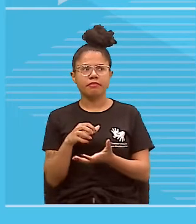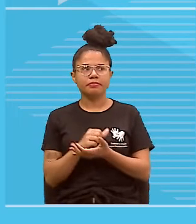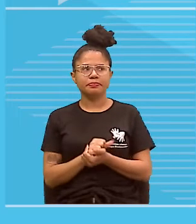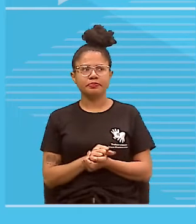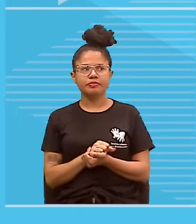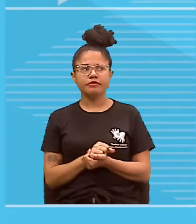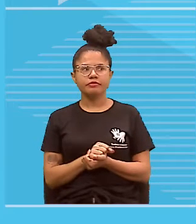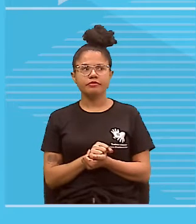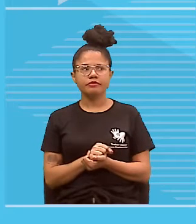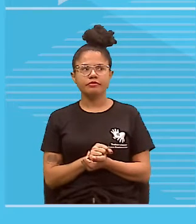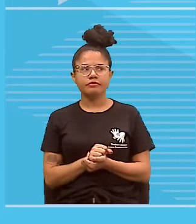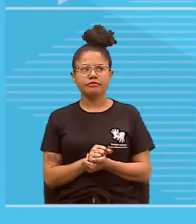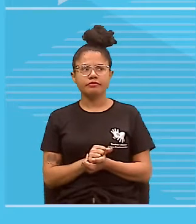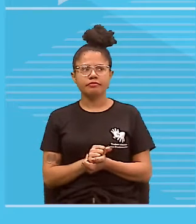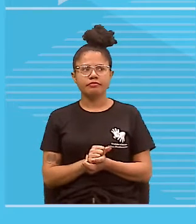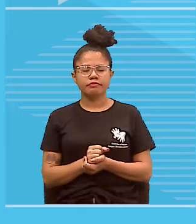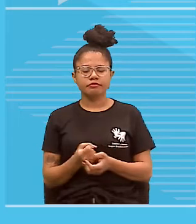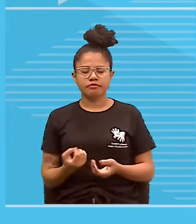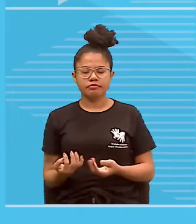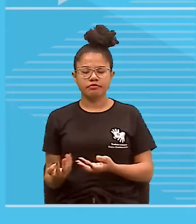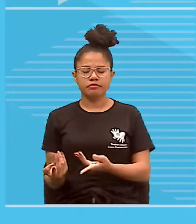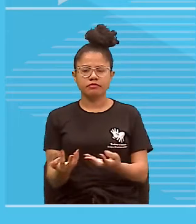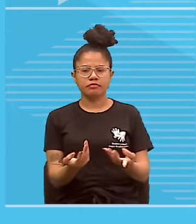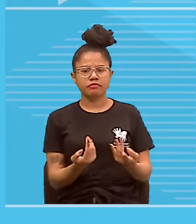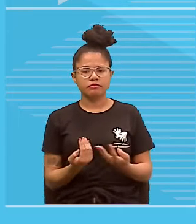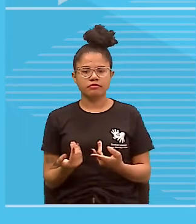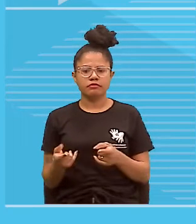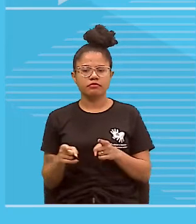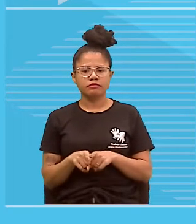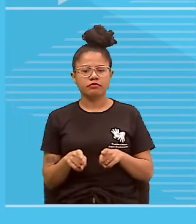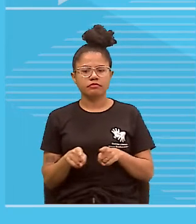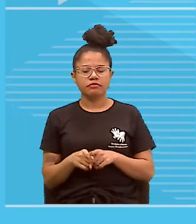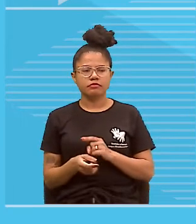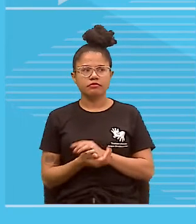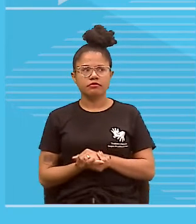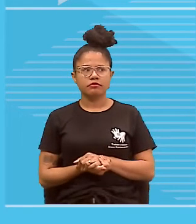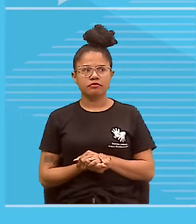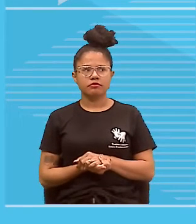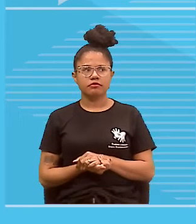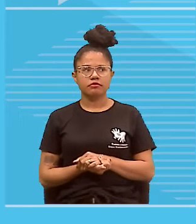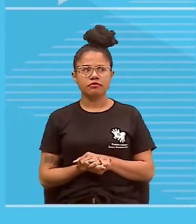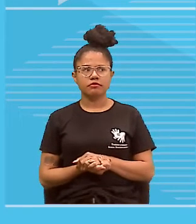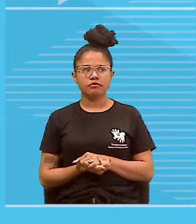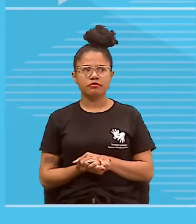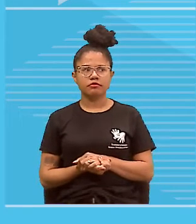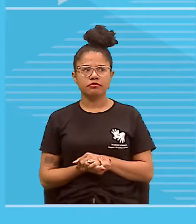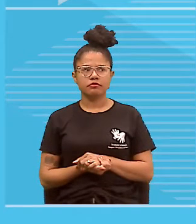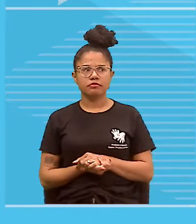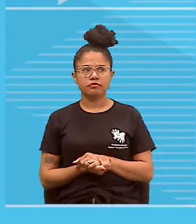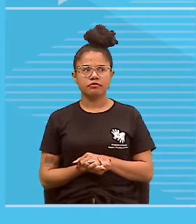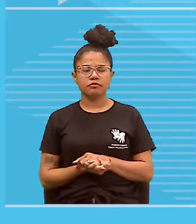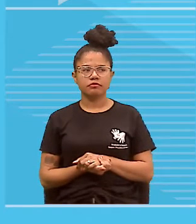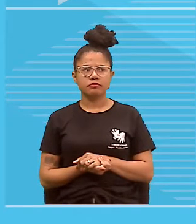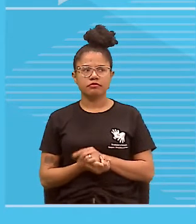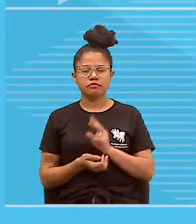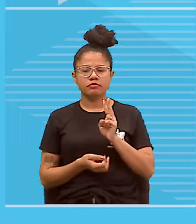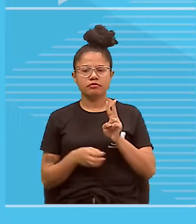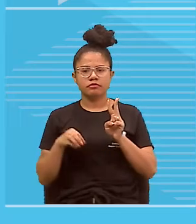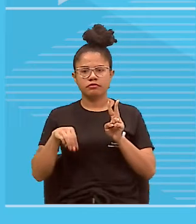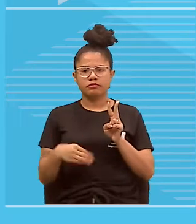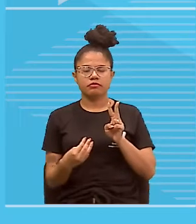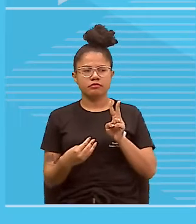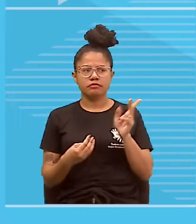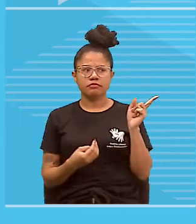os pastos né as gramíneas e aqui cerca de 2 milhões de anos atrás